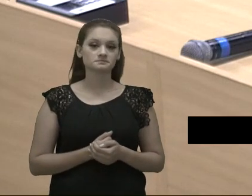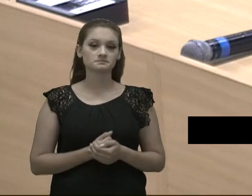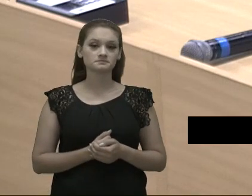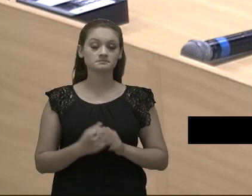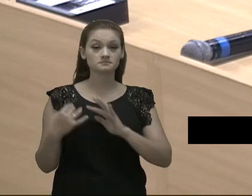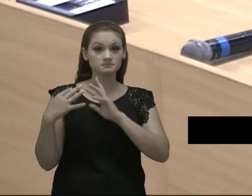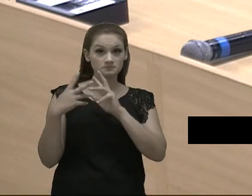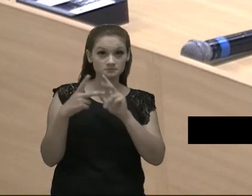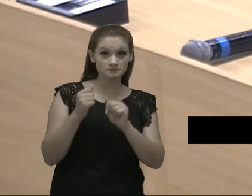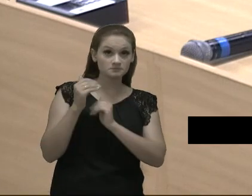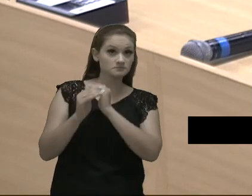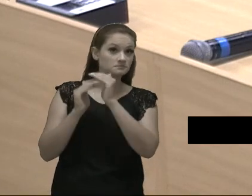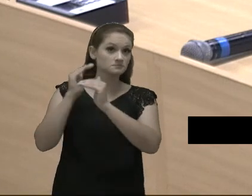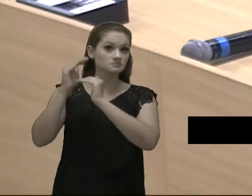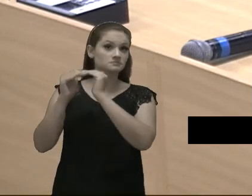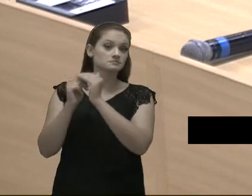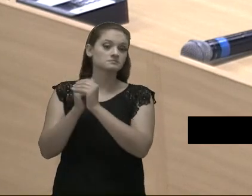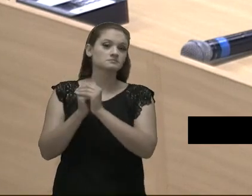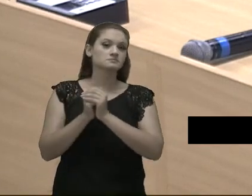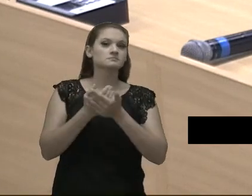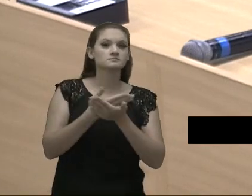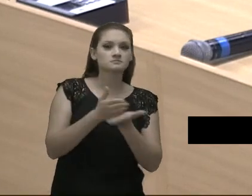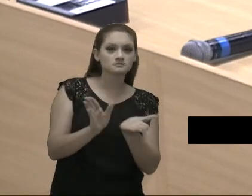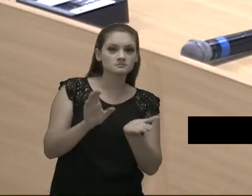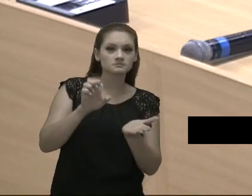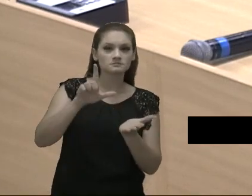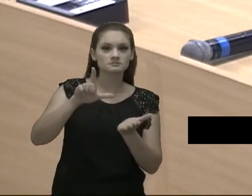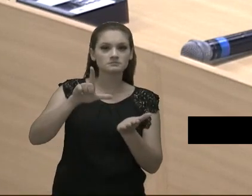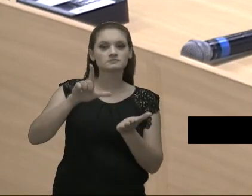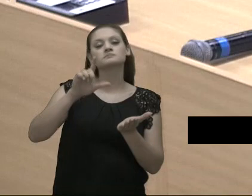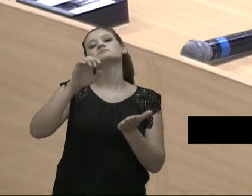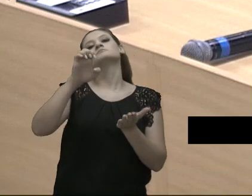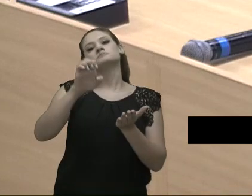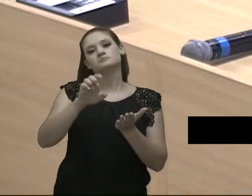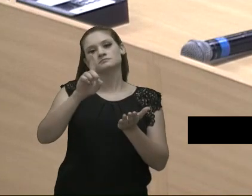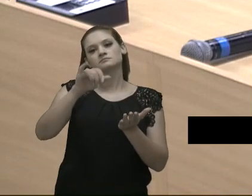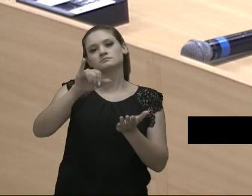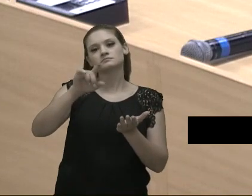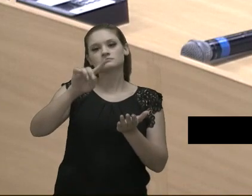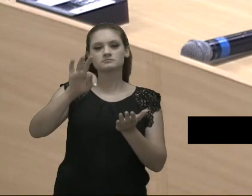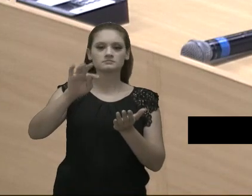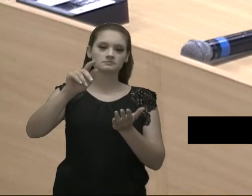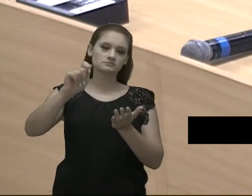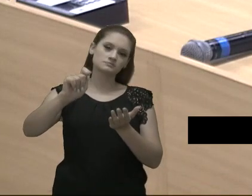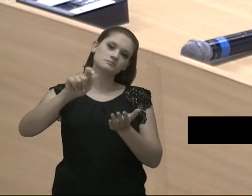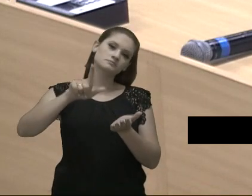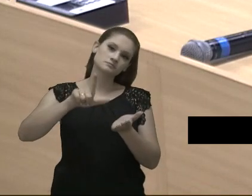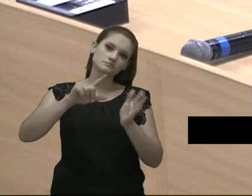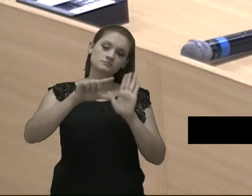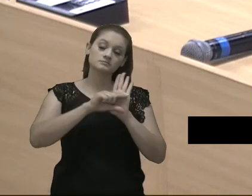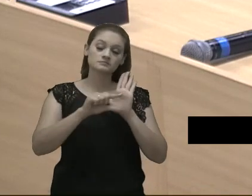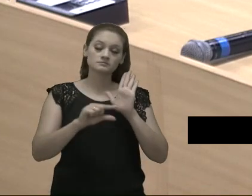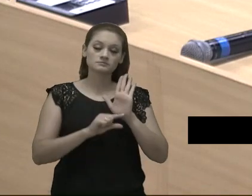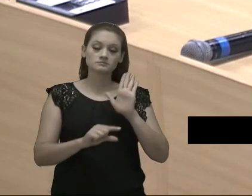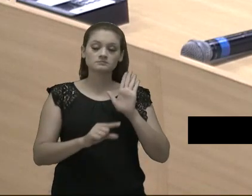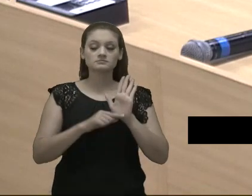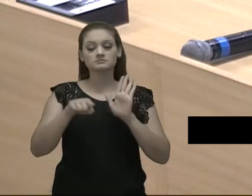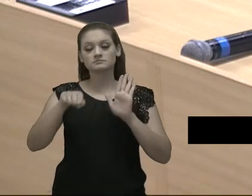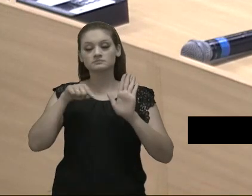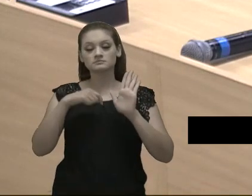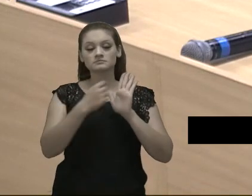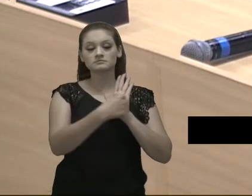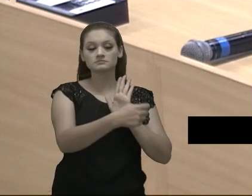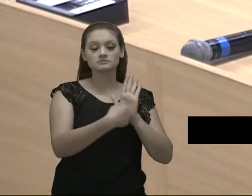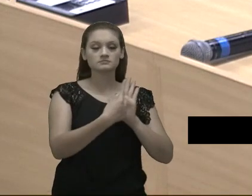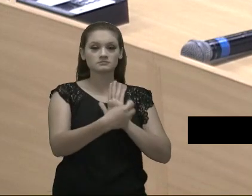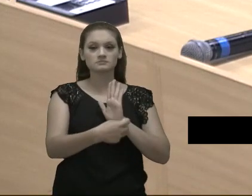Todo o processo, tanto da abertura do edital, a convocação dos membros que vão participar da inscrição,